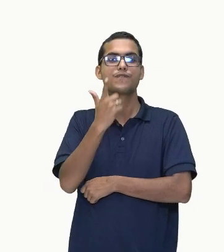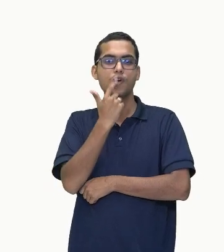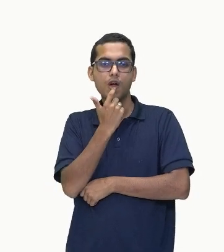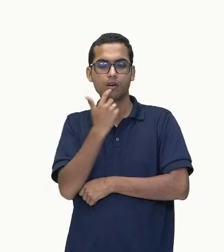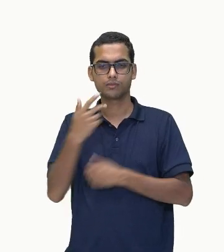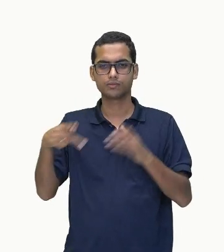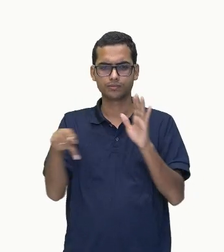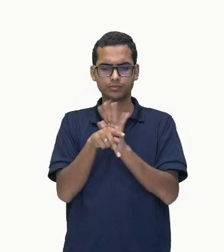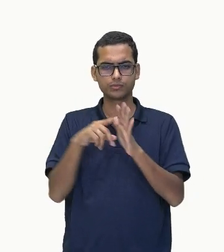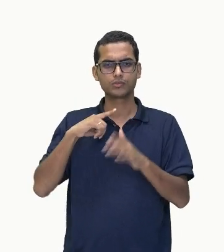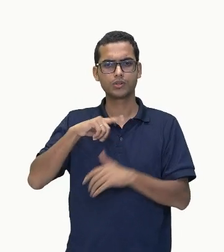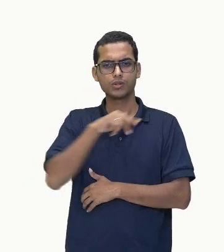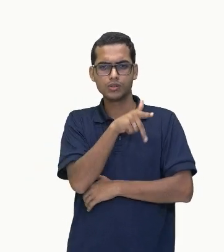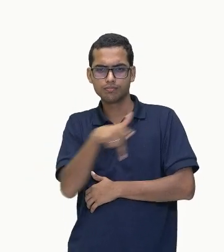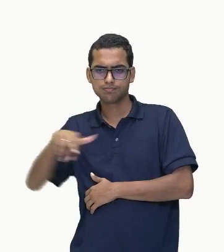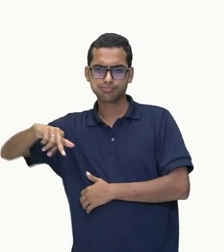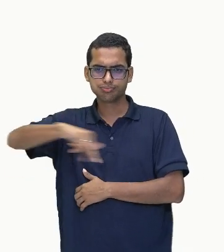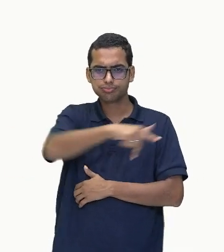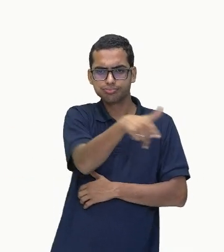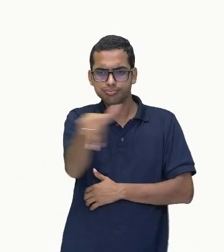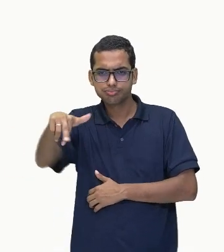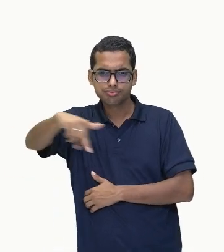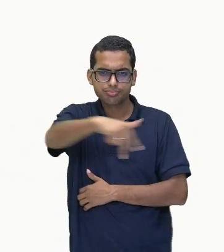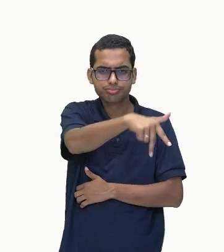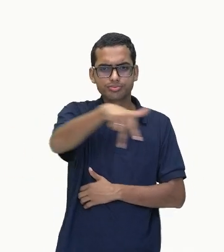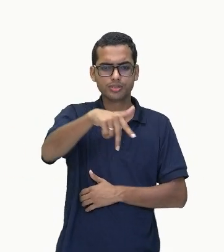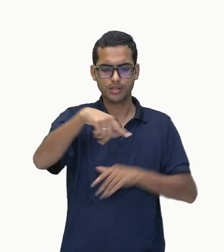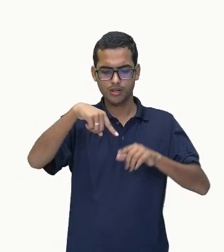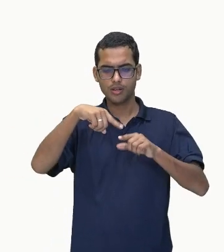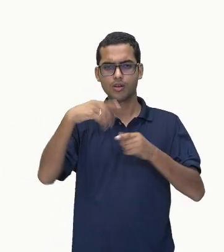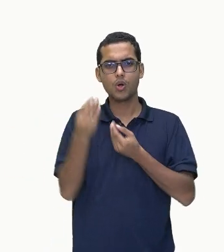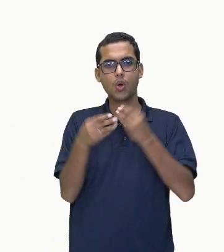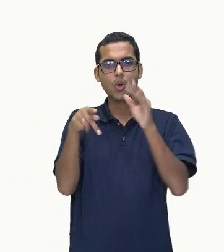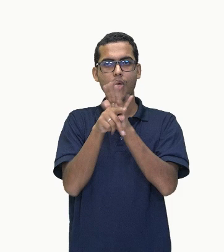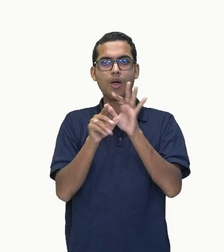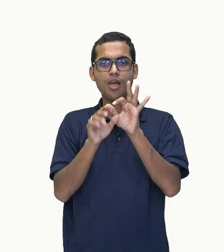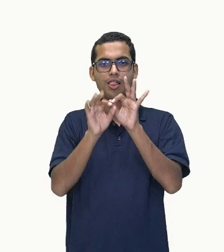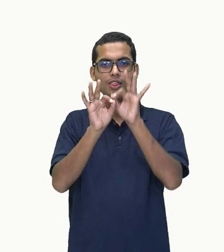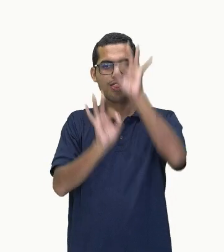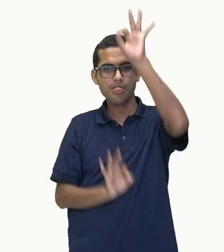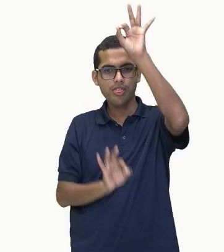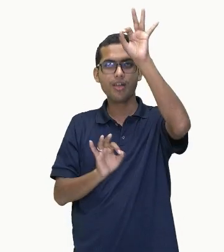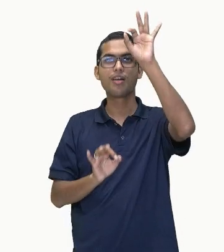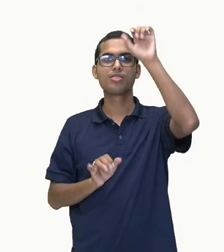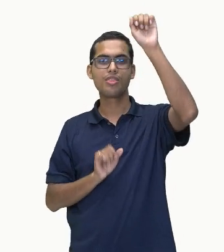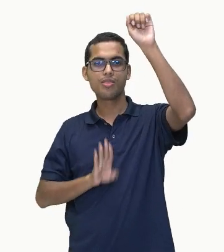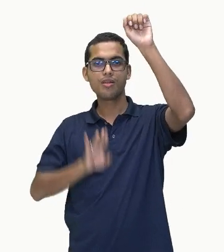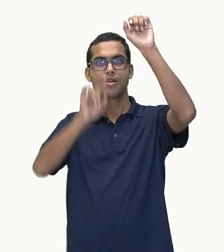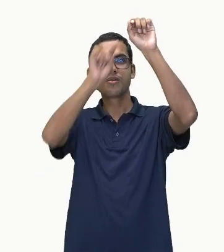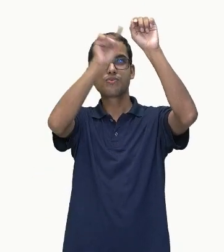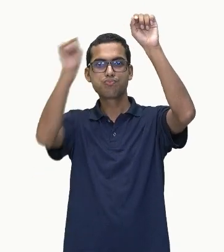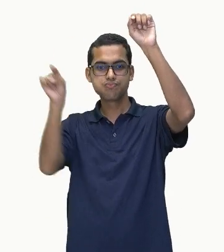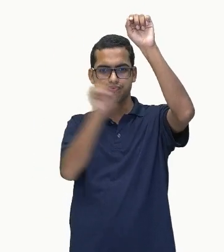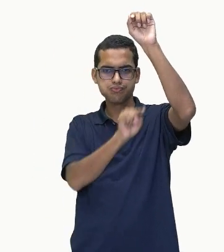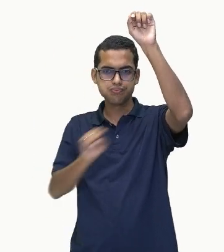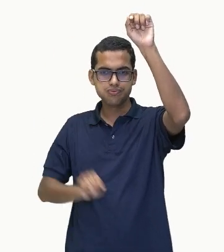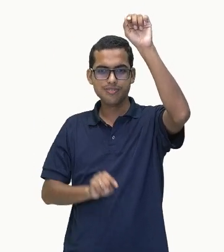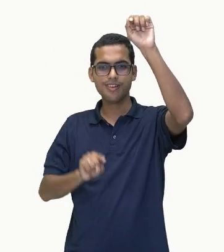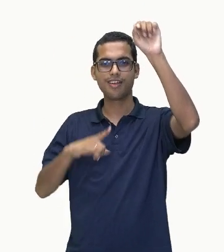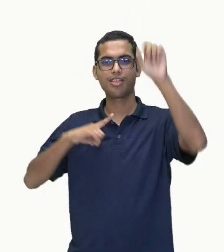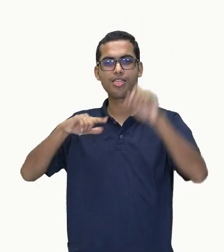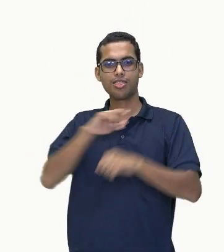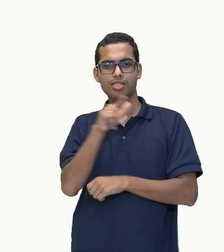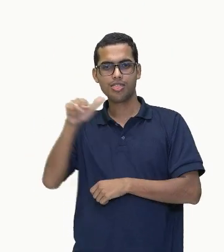né, ela foi inventar moda. O que foi que ela fez? Ela veio nesse sentido aqui, ó. Ela fez uma